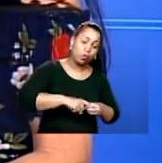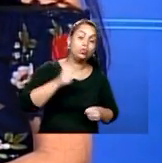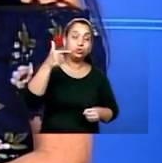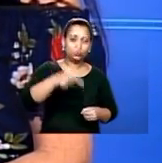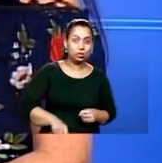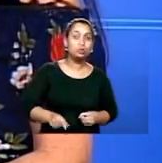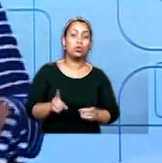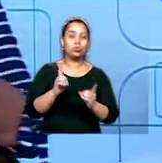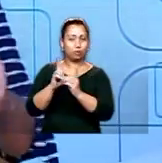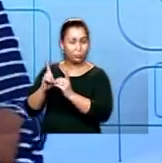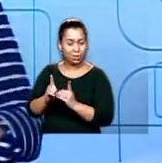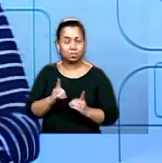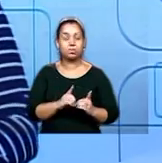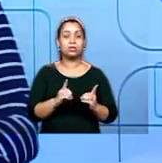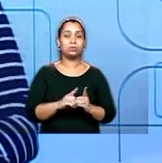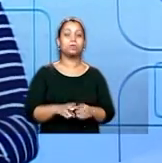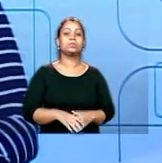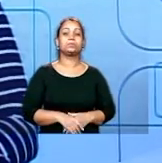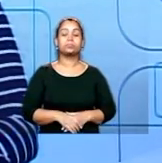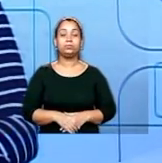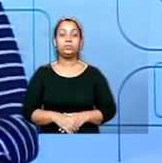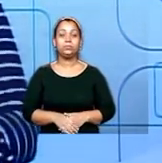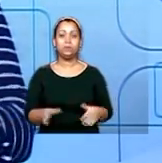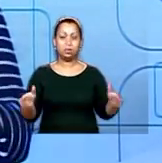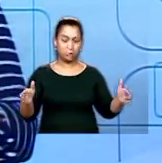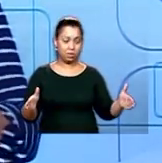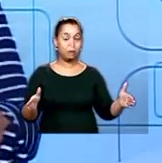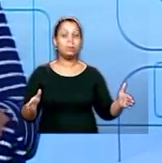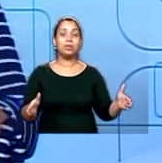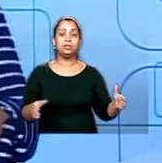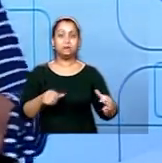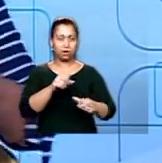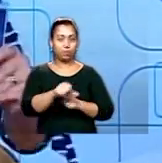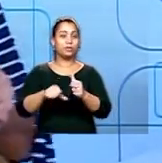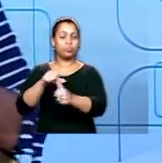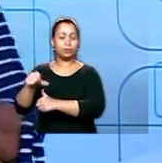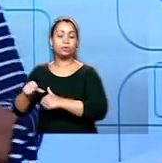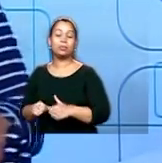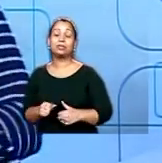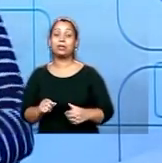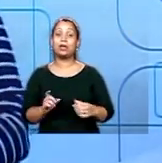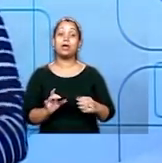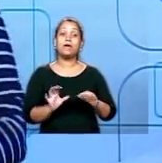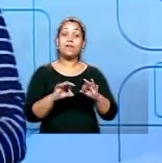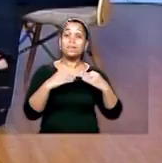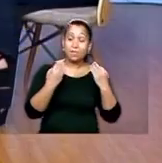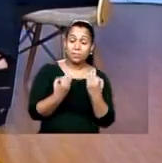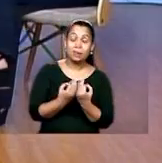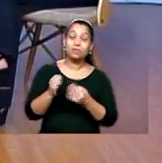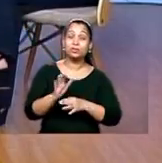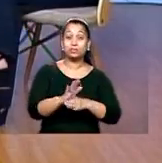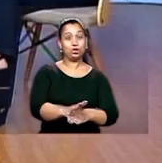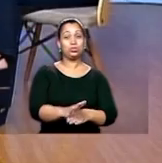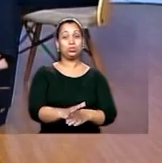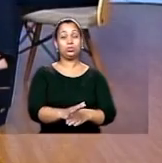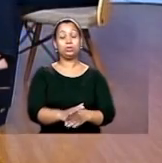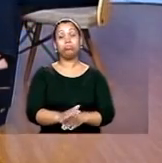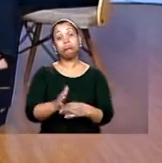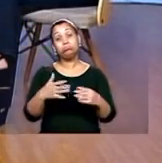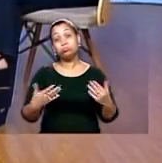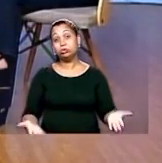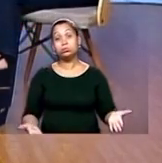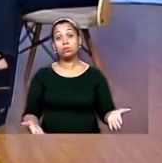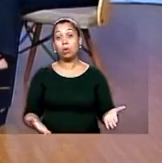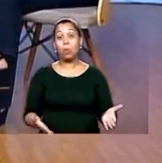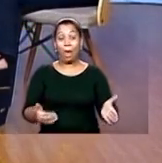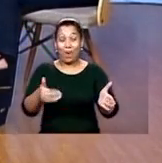para esse atendimento. Essa lista é rotativa, então? Sim. Tem um máximo de famílias que vocês conseguem atender? A gente não